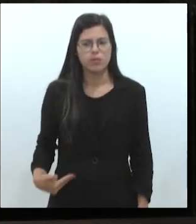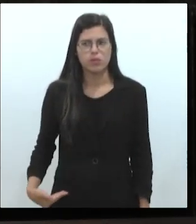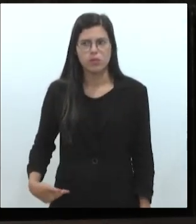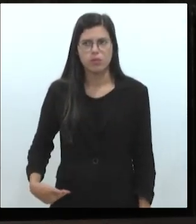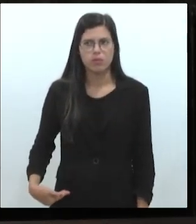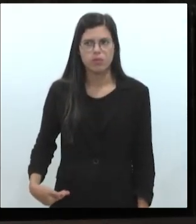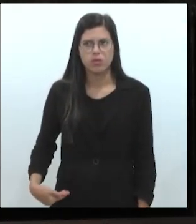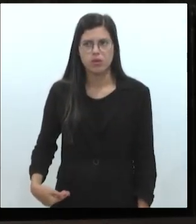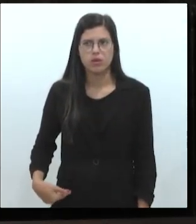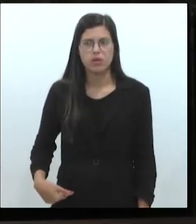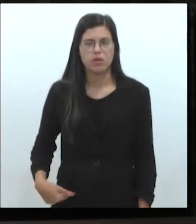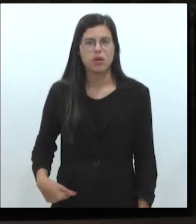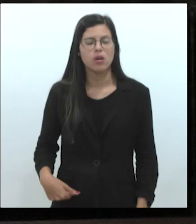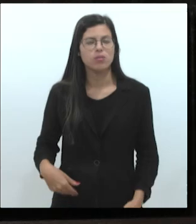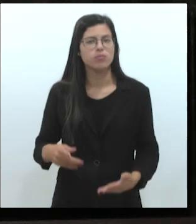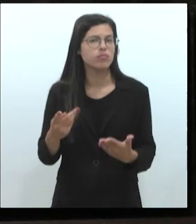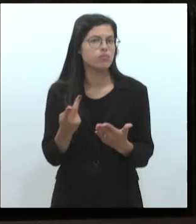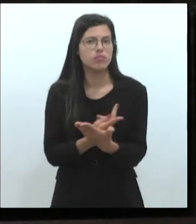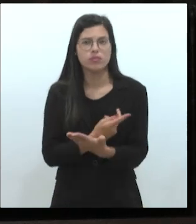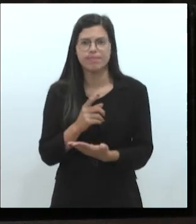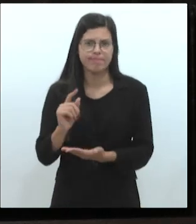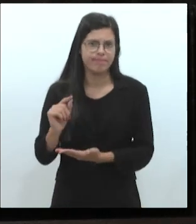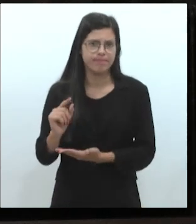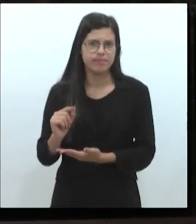insegurança gera